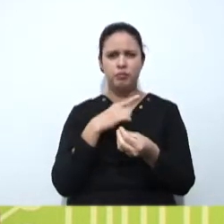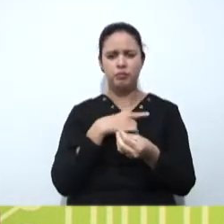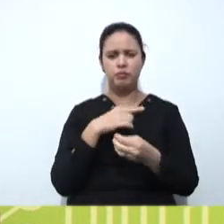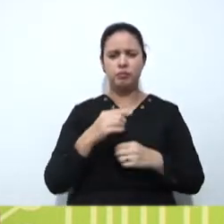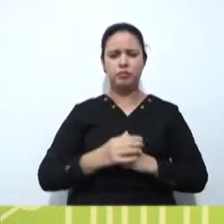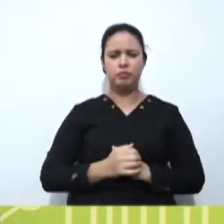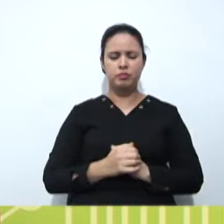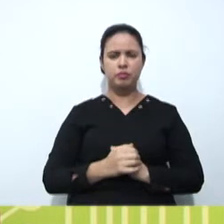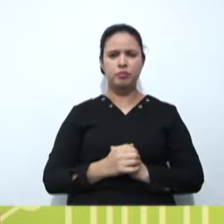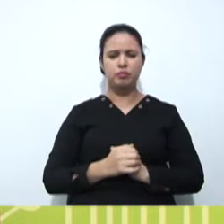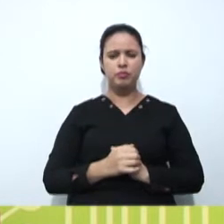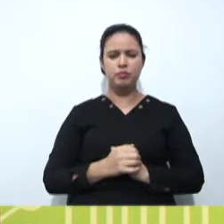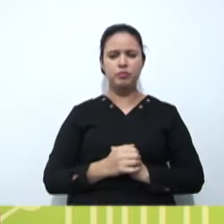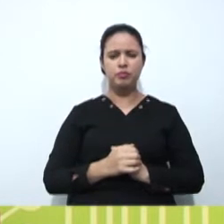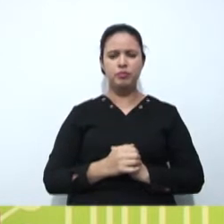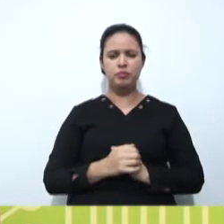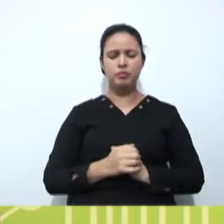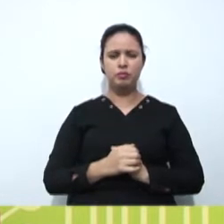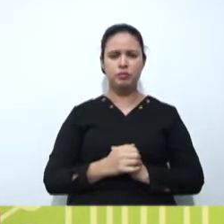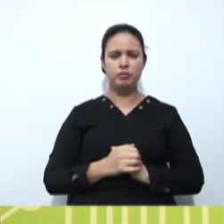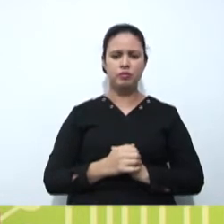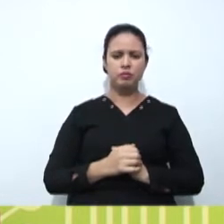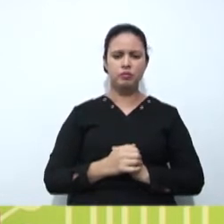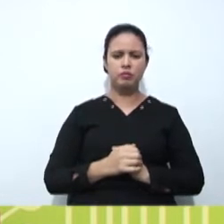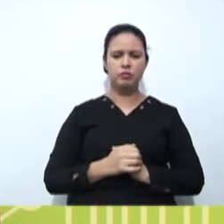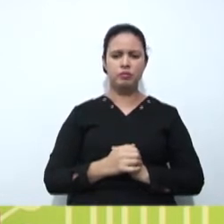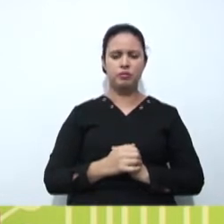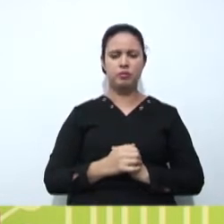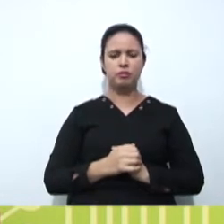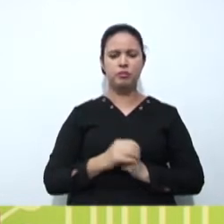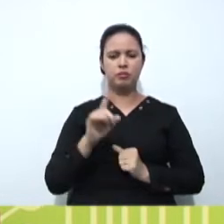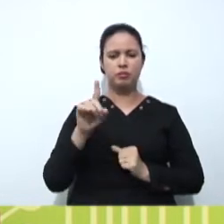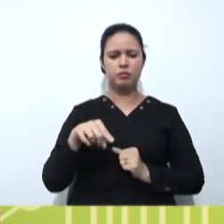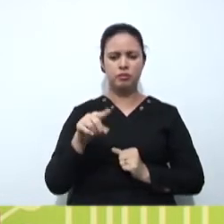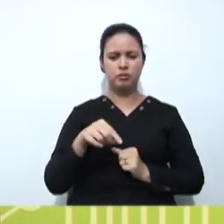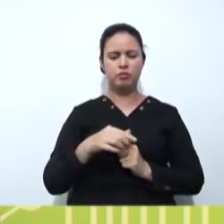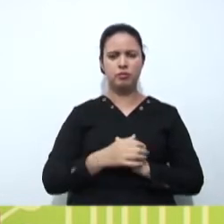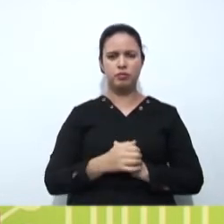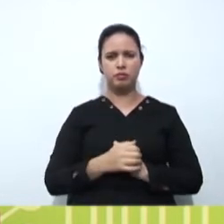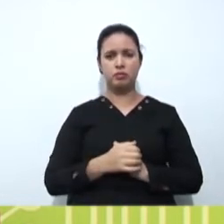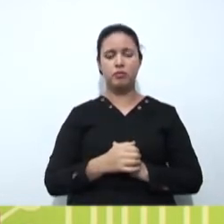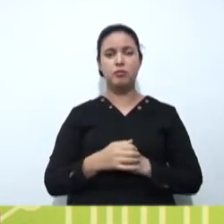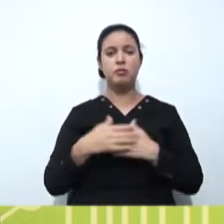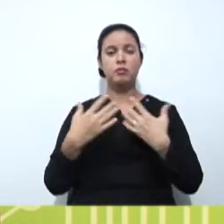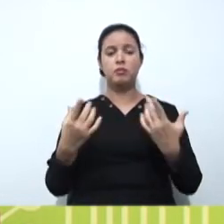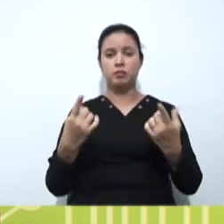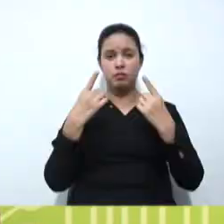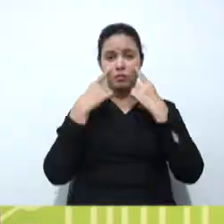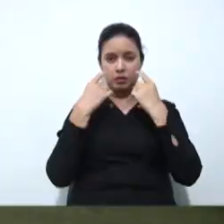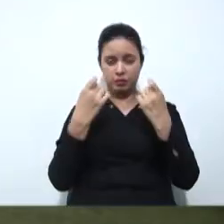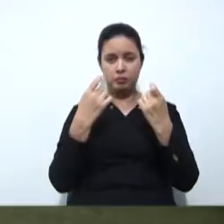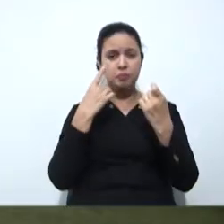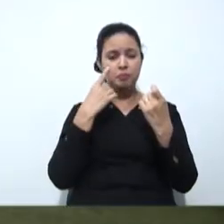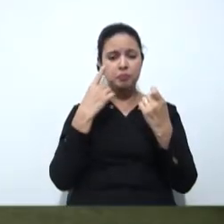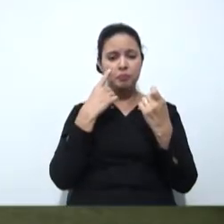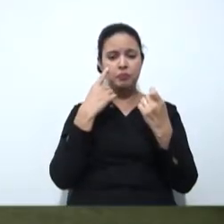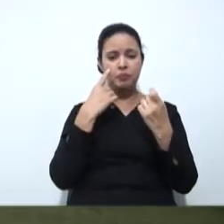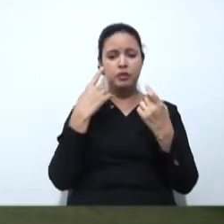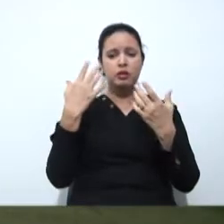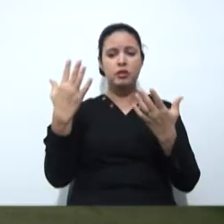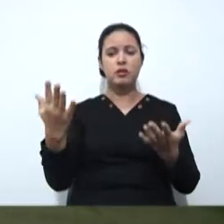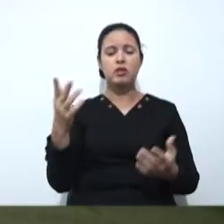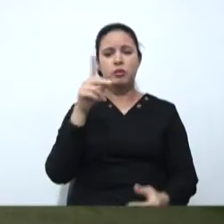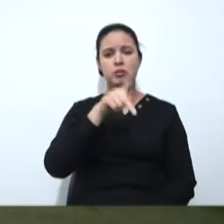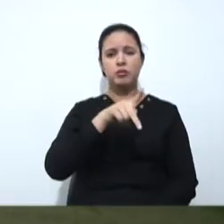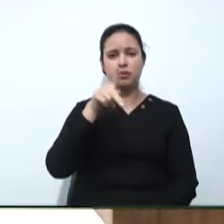né? Acaba sendo uma perspectiva muito interessante. Professora Leide, é importante também a gente